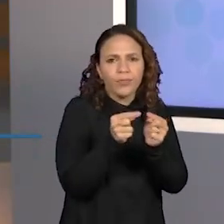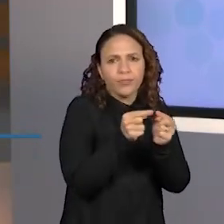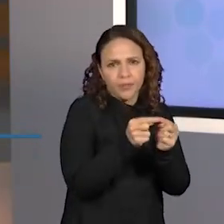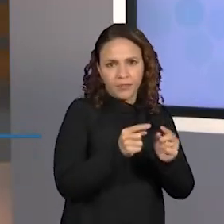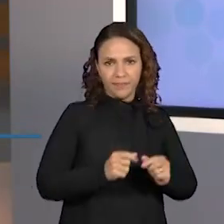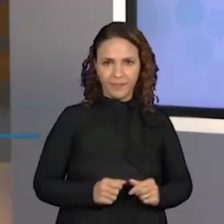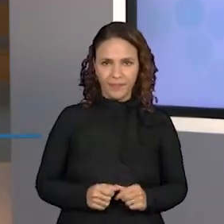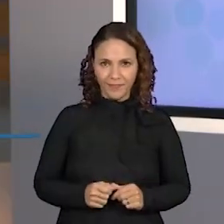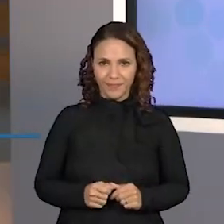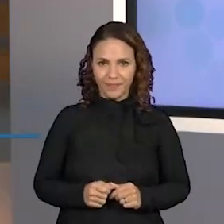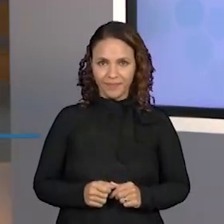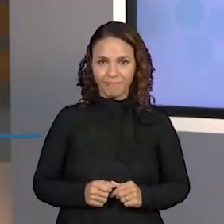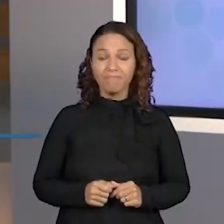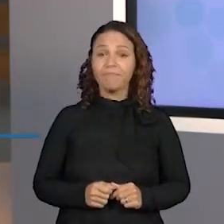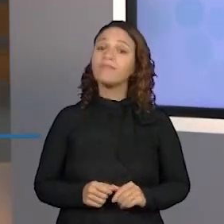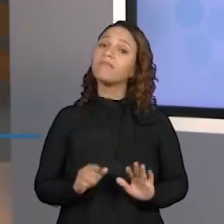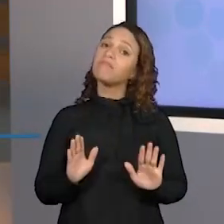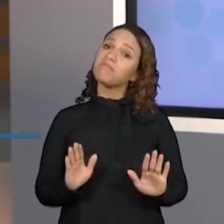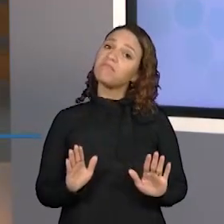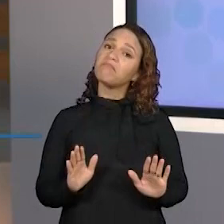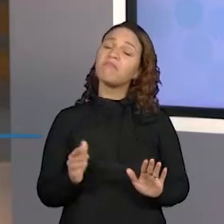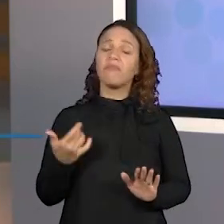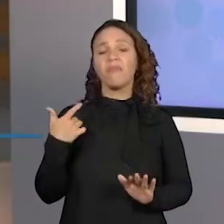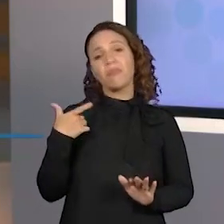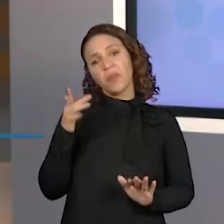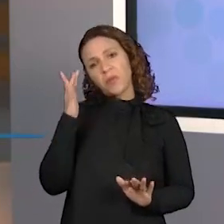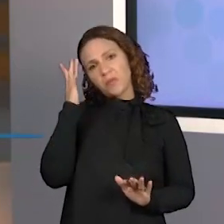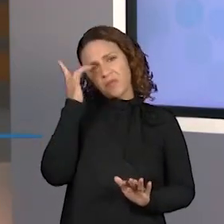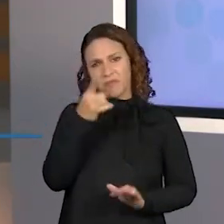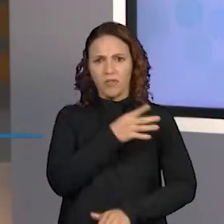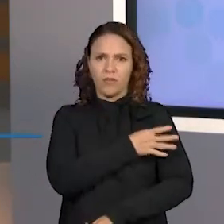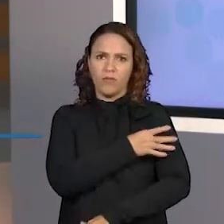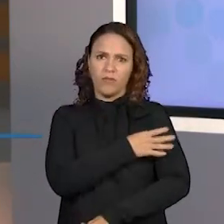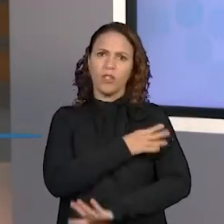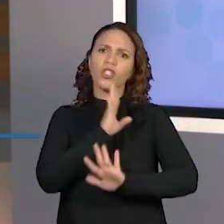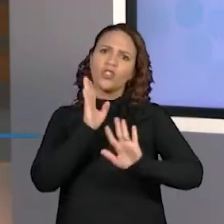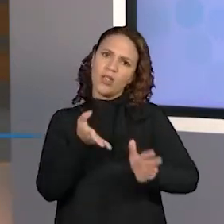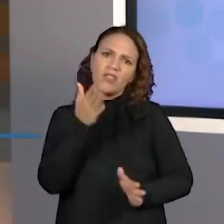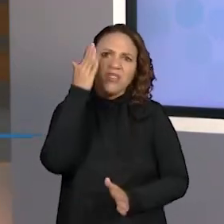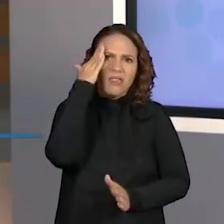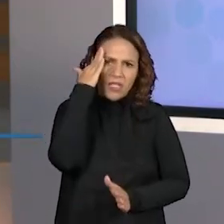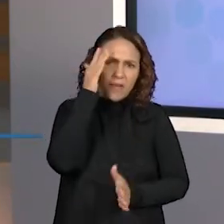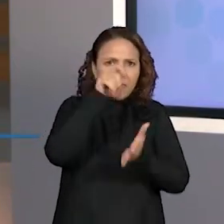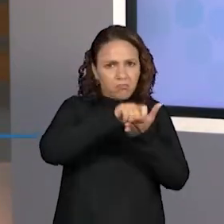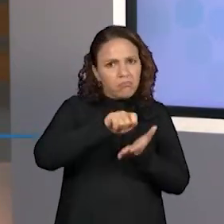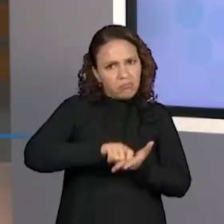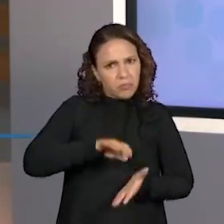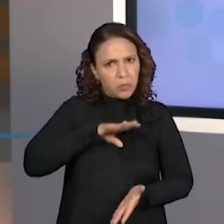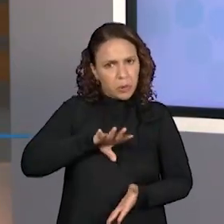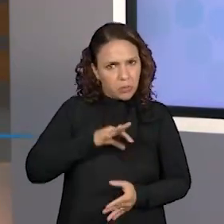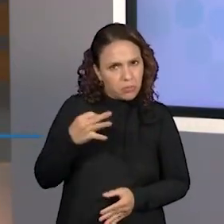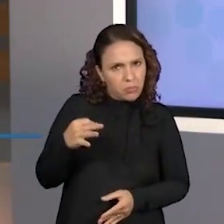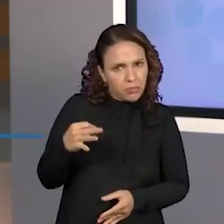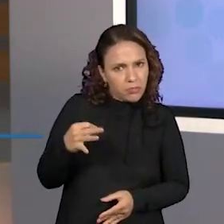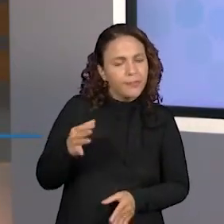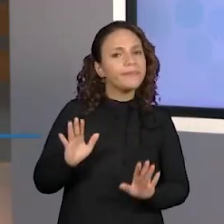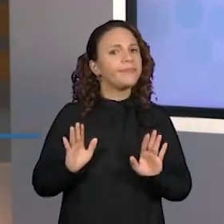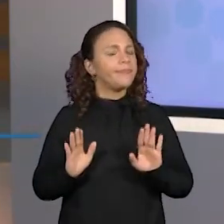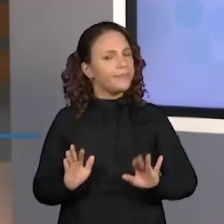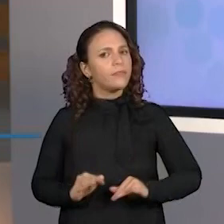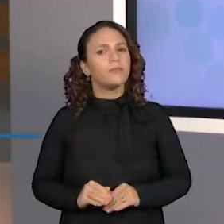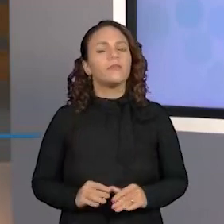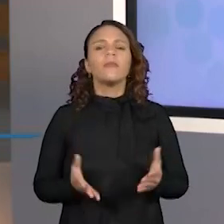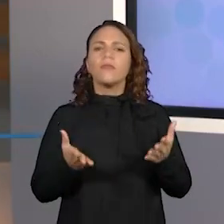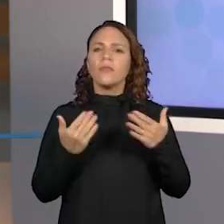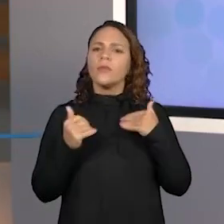serve. Provavelmente você já, no quarto ano, já escreve alguns textos, já escreve algumas frases. Então, nós iremos